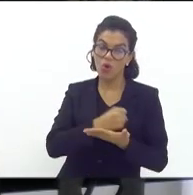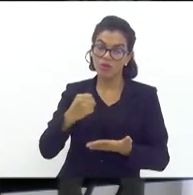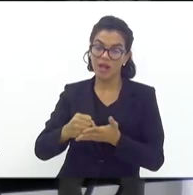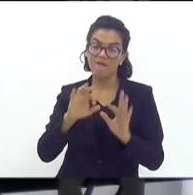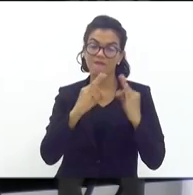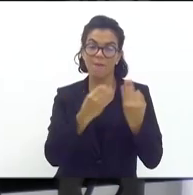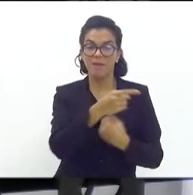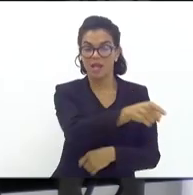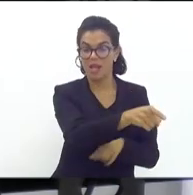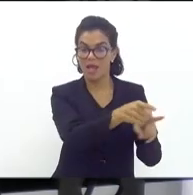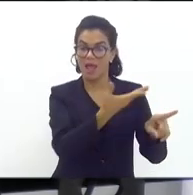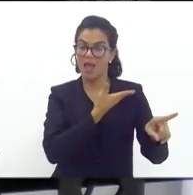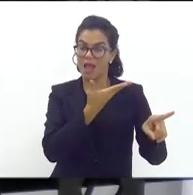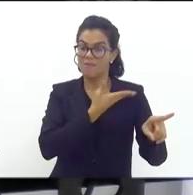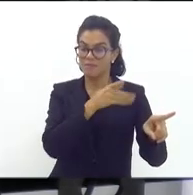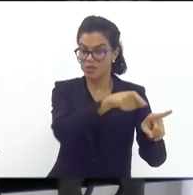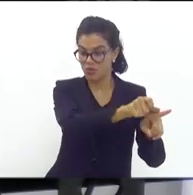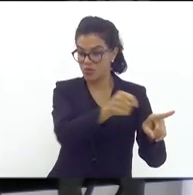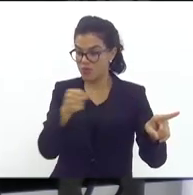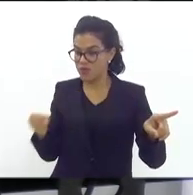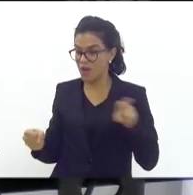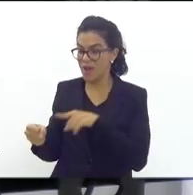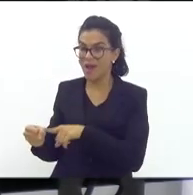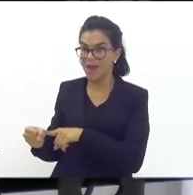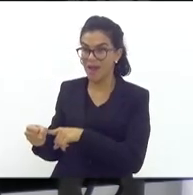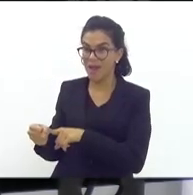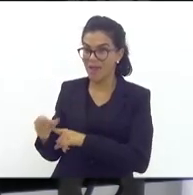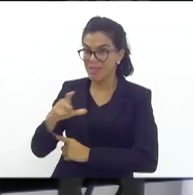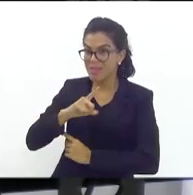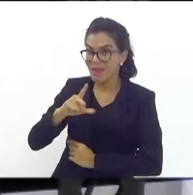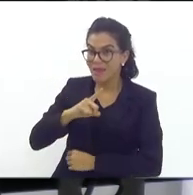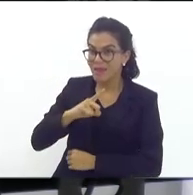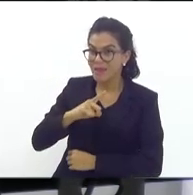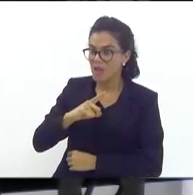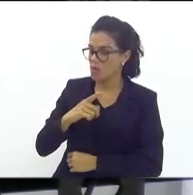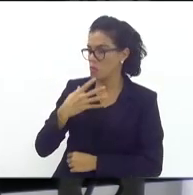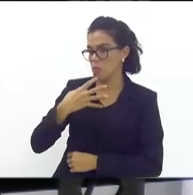cruzado nos quadros de servidores da agetransp desconhecidos